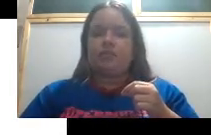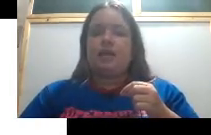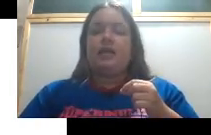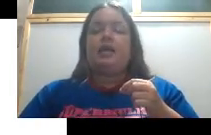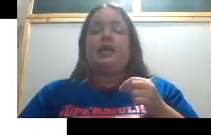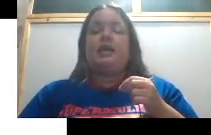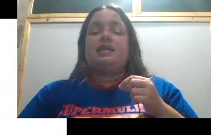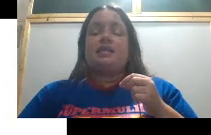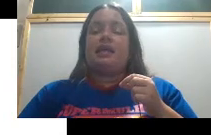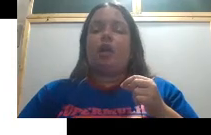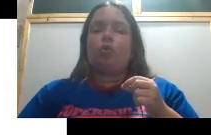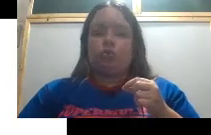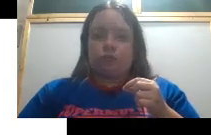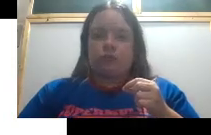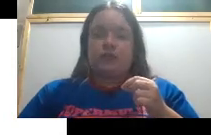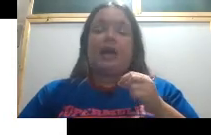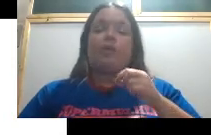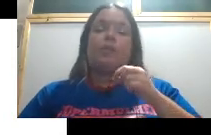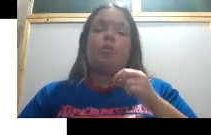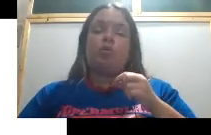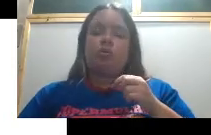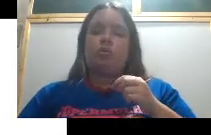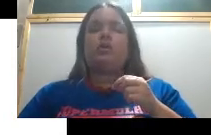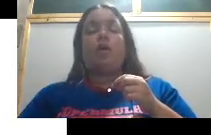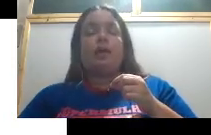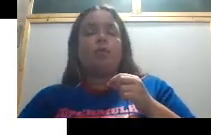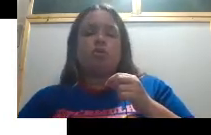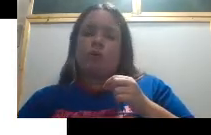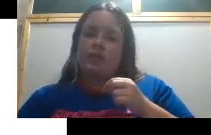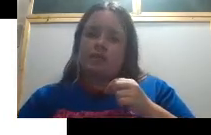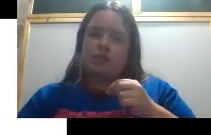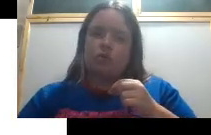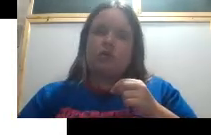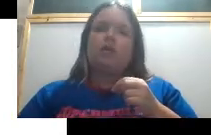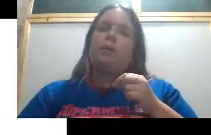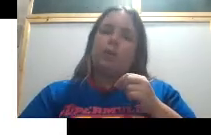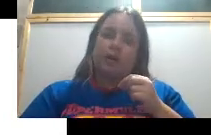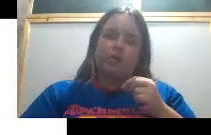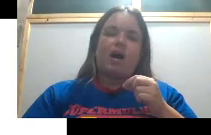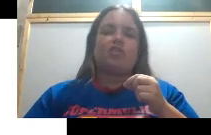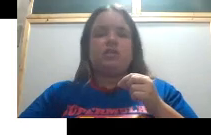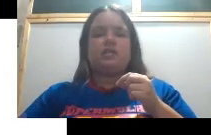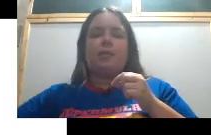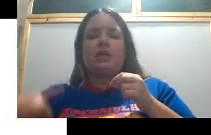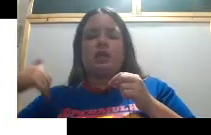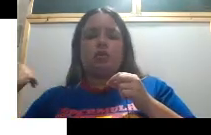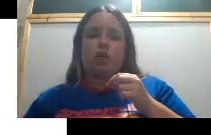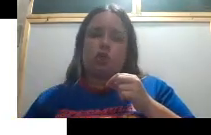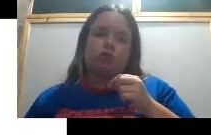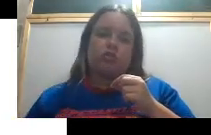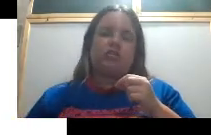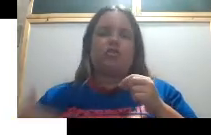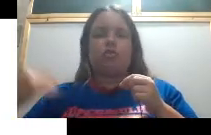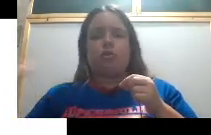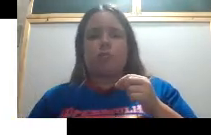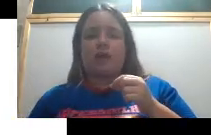bandeira assim é isso aqui é luta né alguém muito alguém muito conhecido morreu a gente sabe que